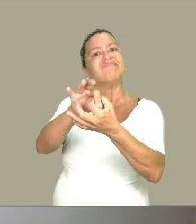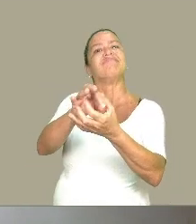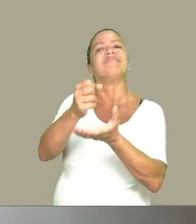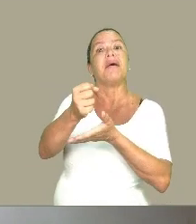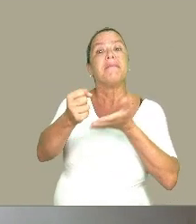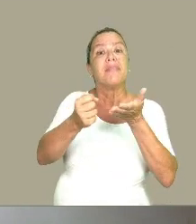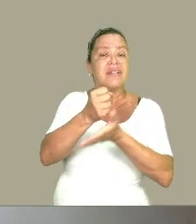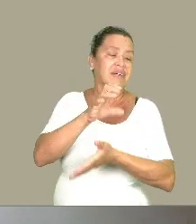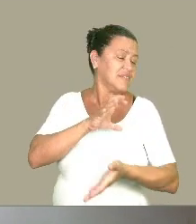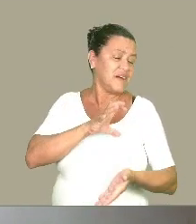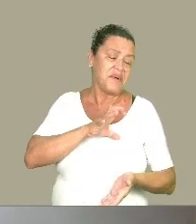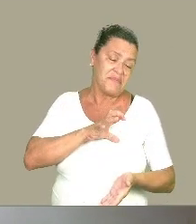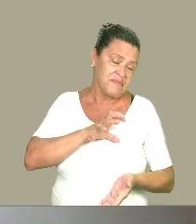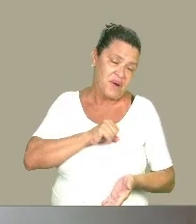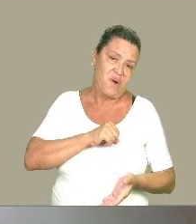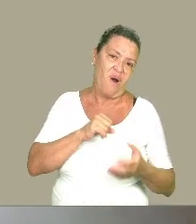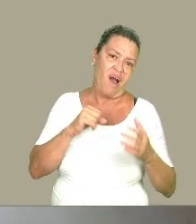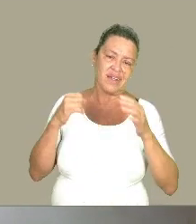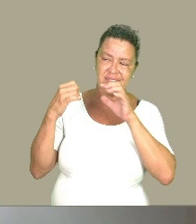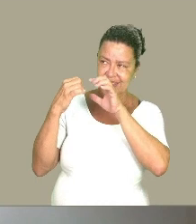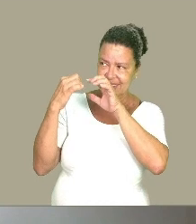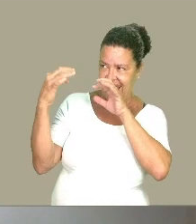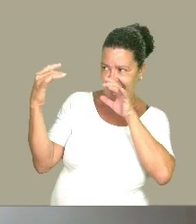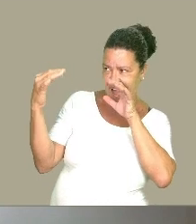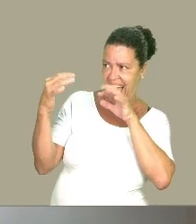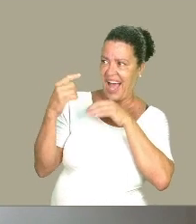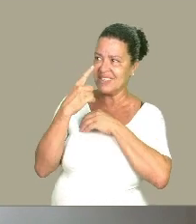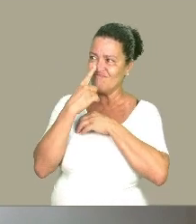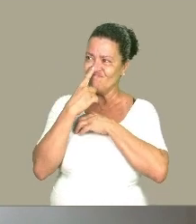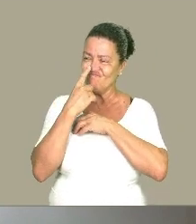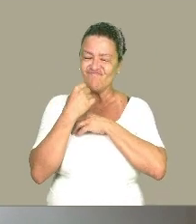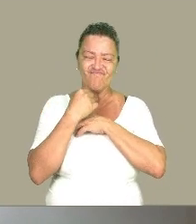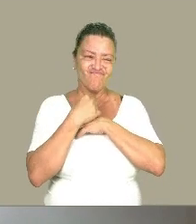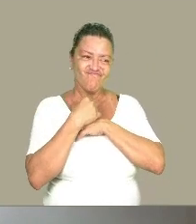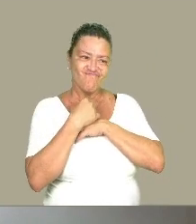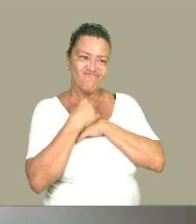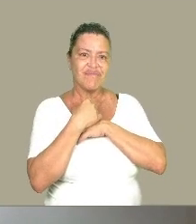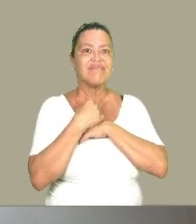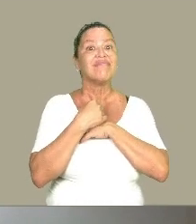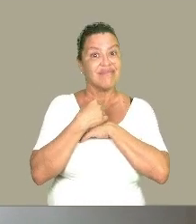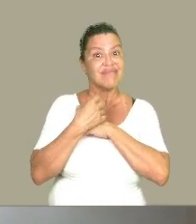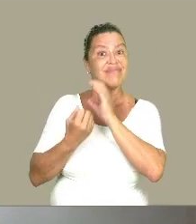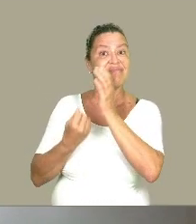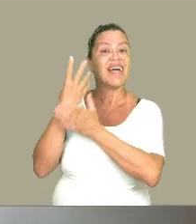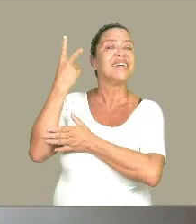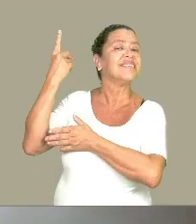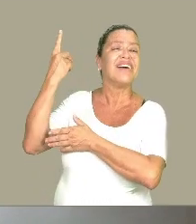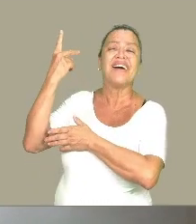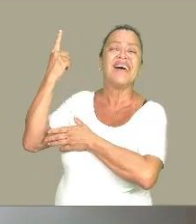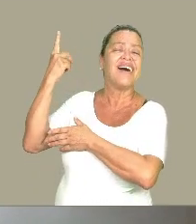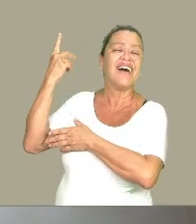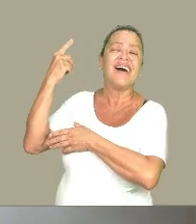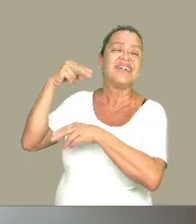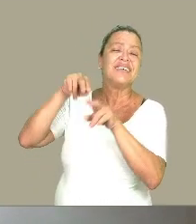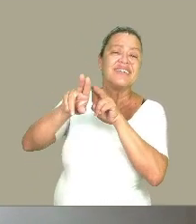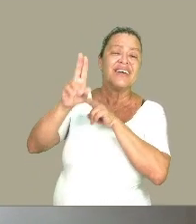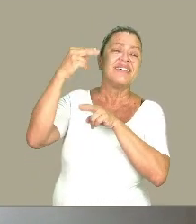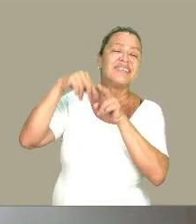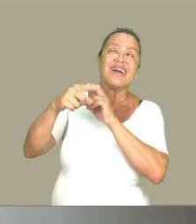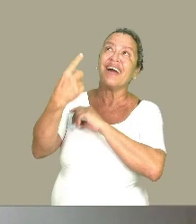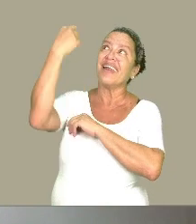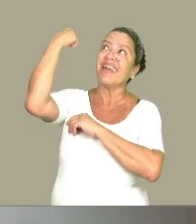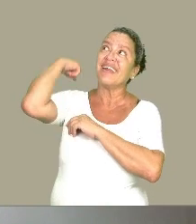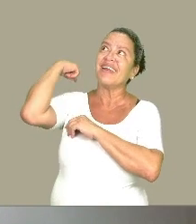amor, baseado na sintonia, na afinidade de uma construção que vem de tantas outras vidas, né? É aquela